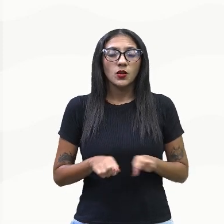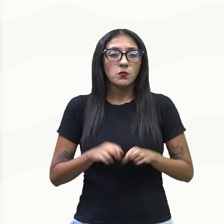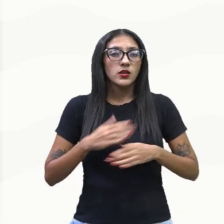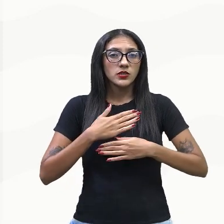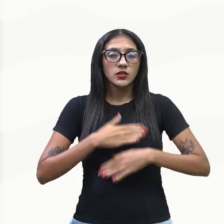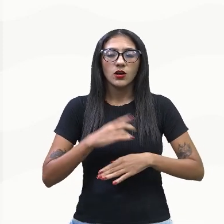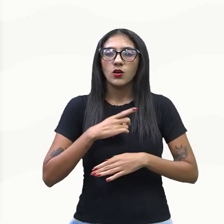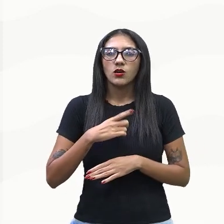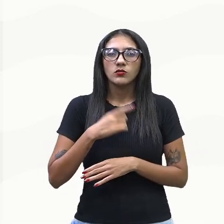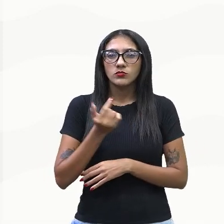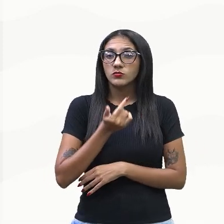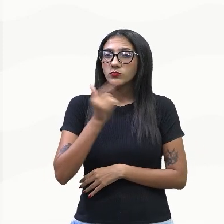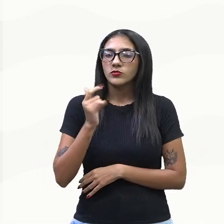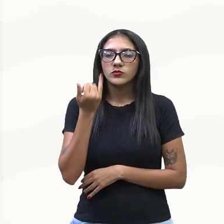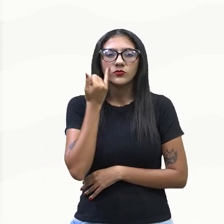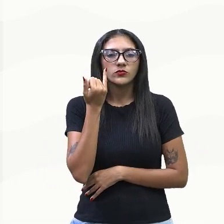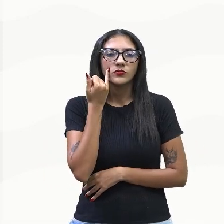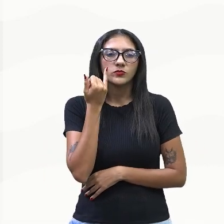trouxe melhor aqui